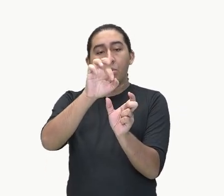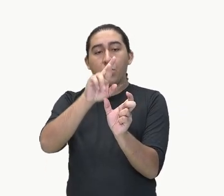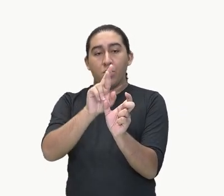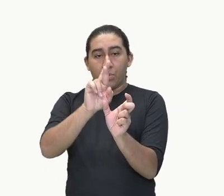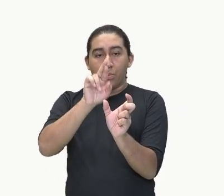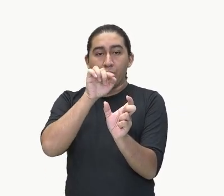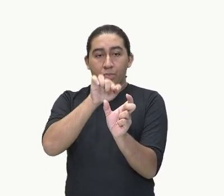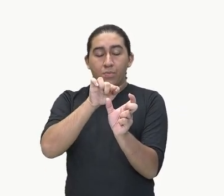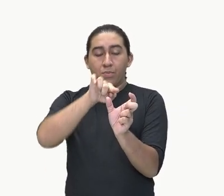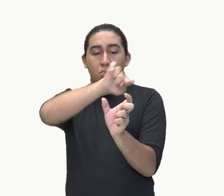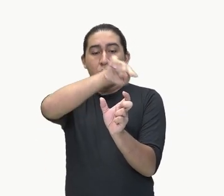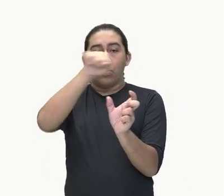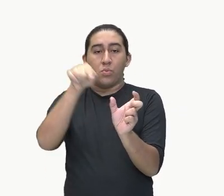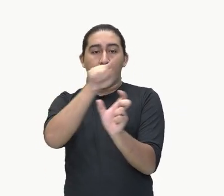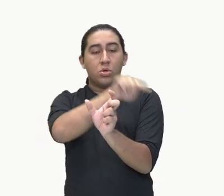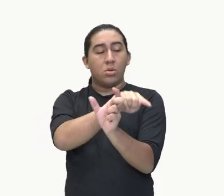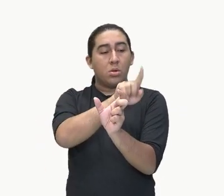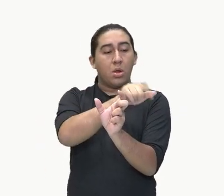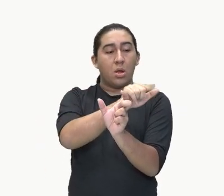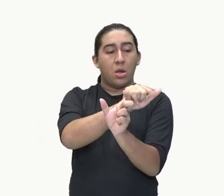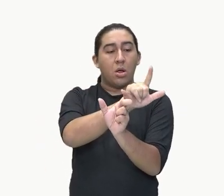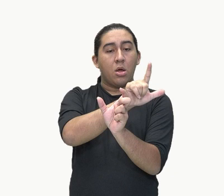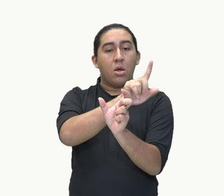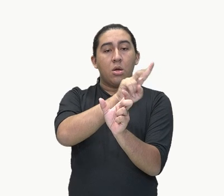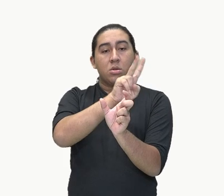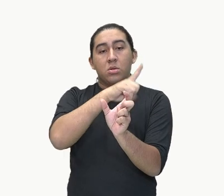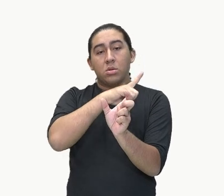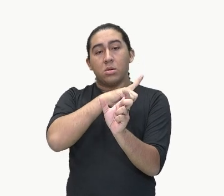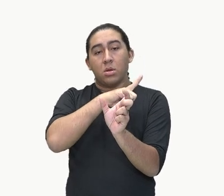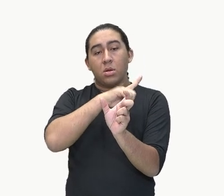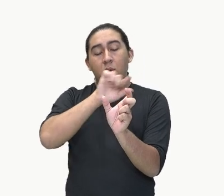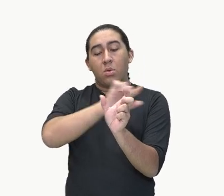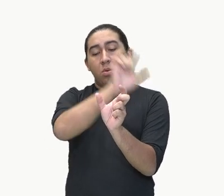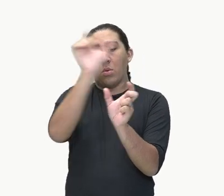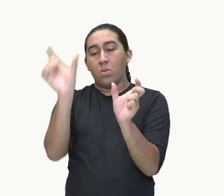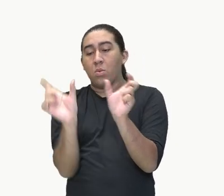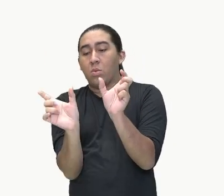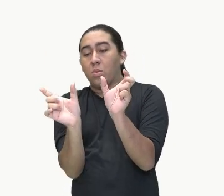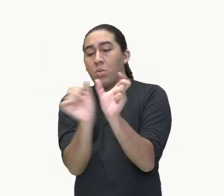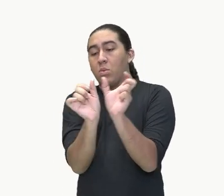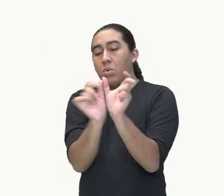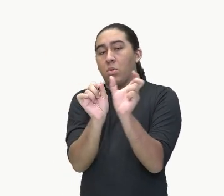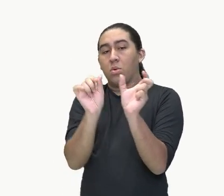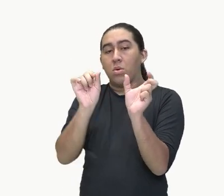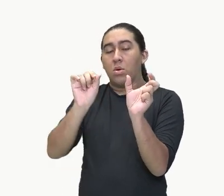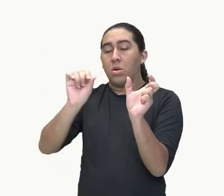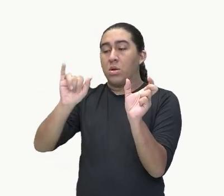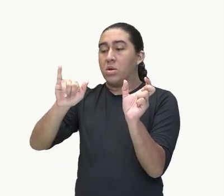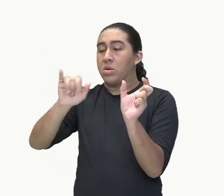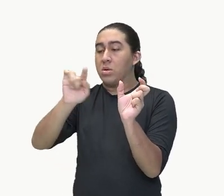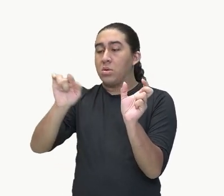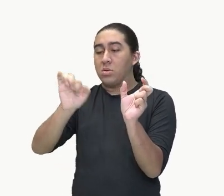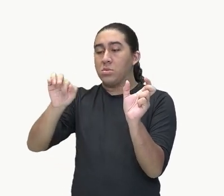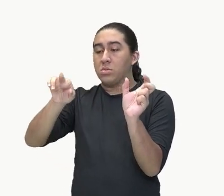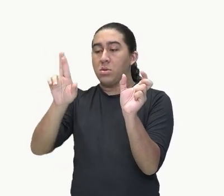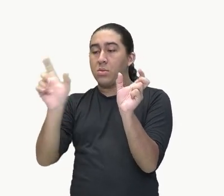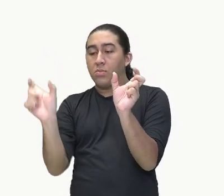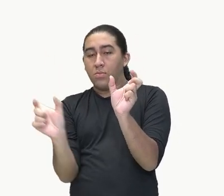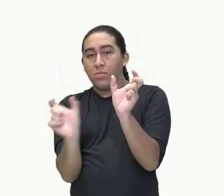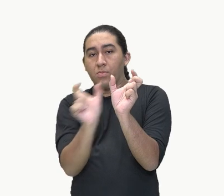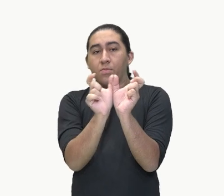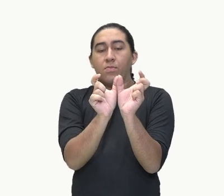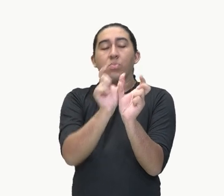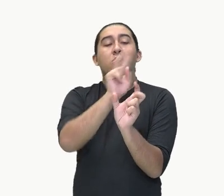aqui é o radical, eu acrescentei o afixo, que o afixo é esse pedacinho, nesses morfemas, que